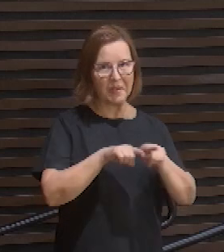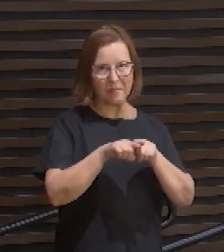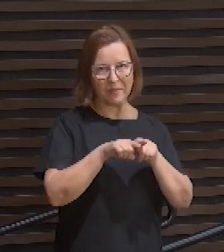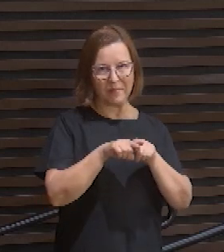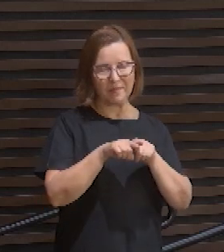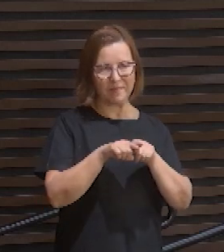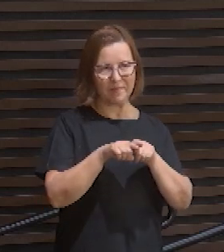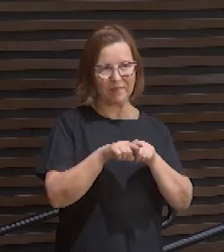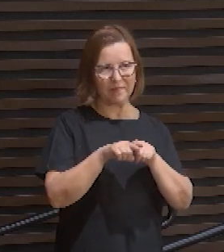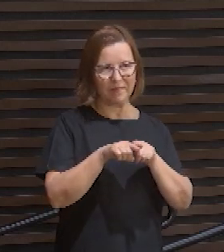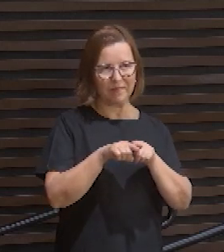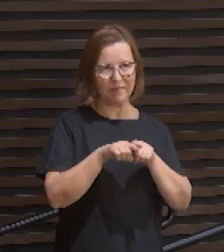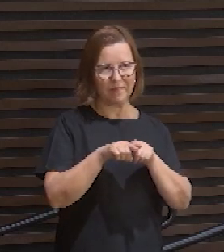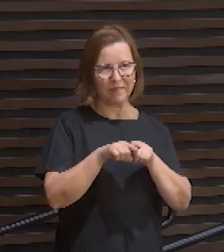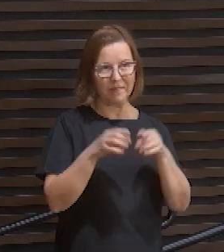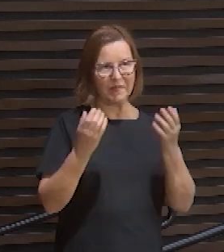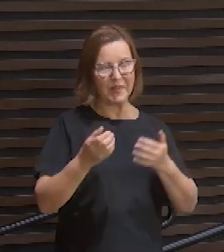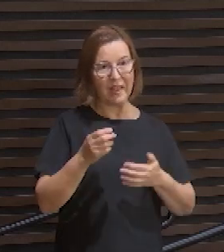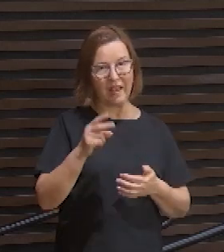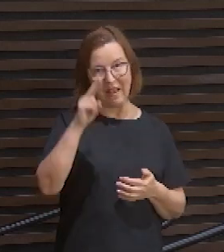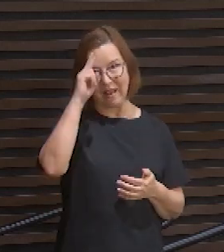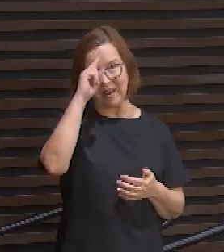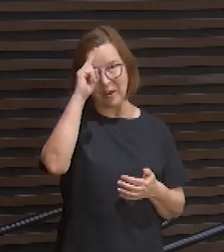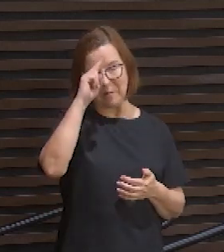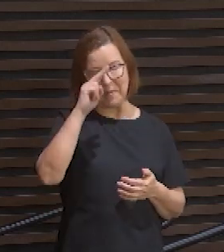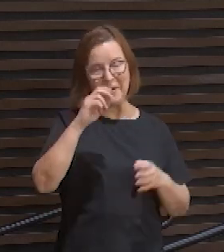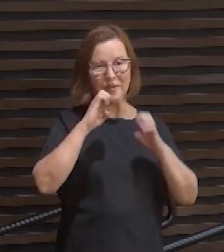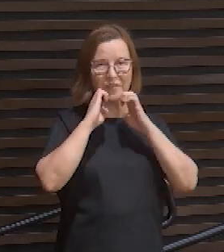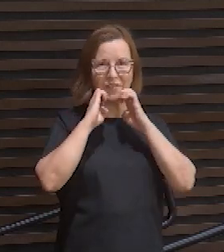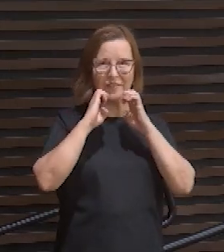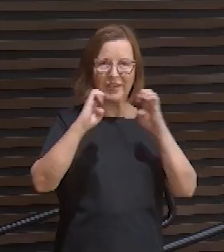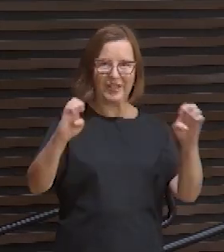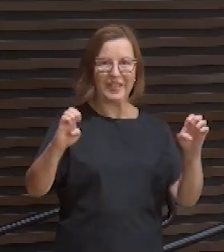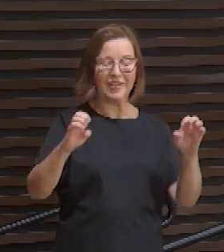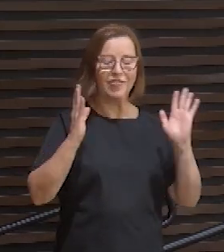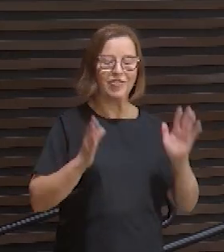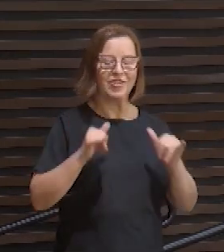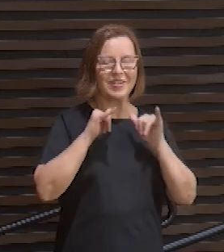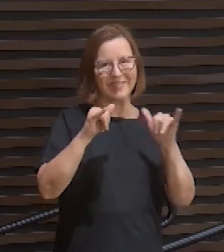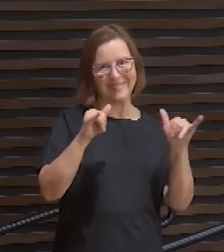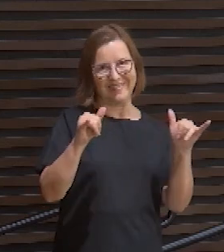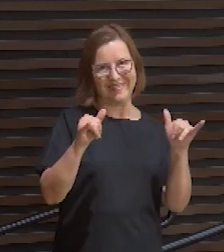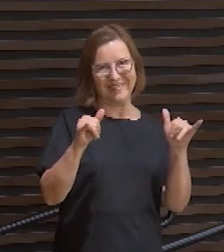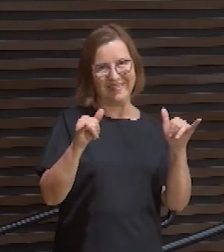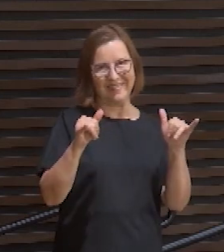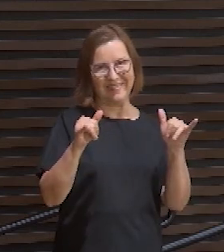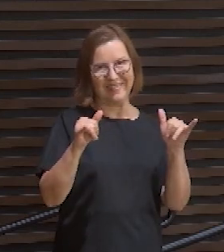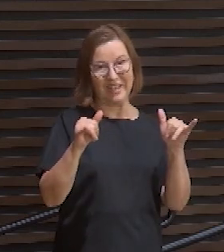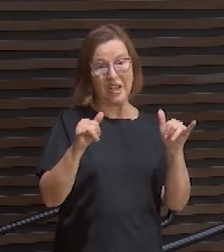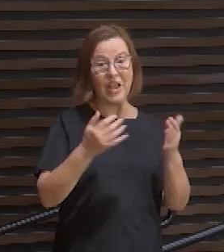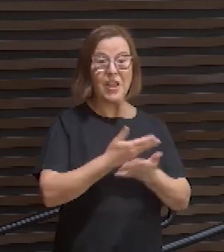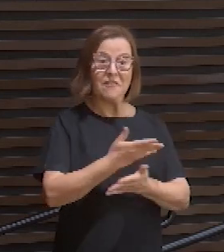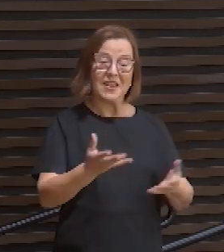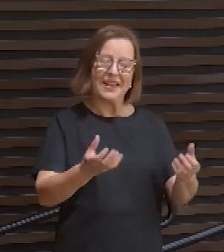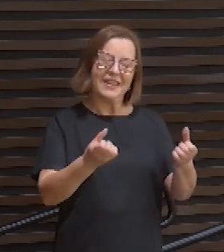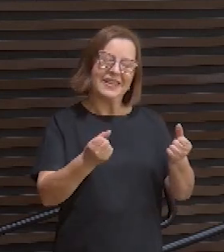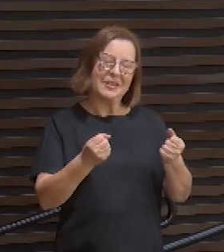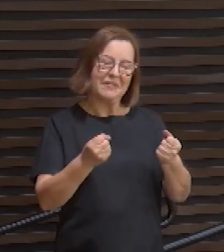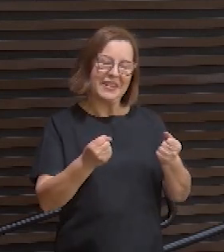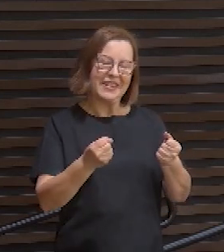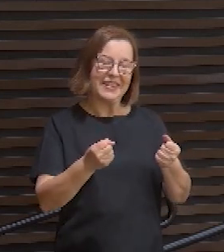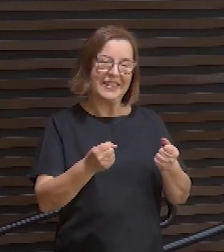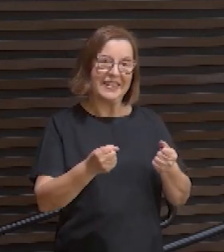Irmãos, venho lembrar-vos o evangelho que vos anunciei, o qual recebestes e no qual